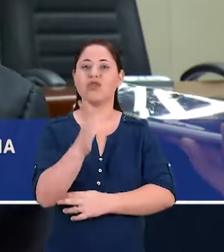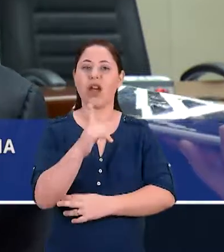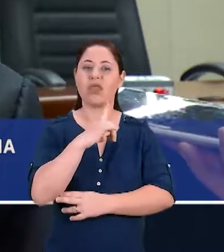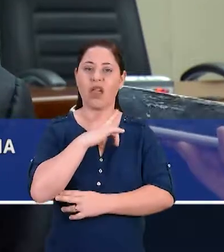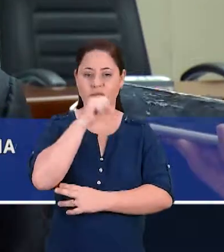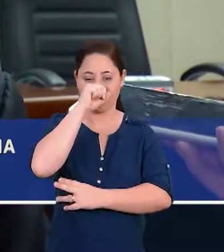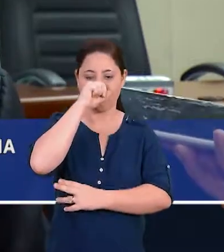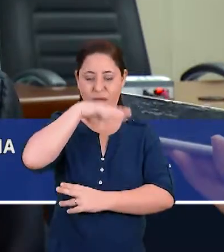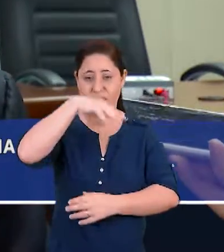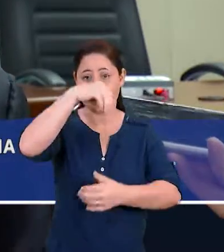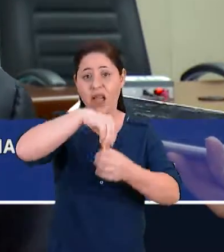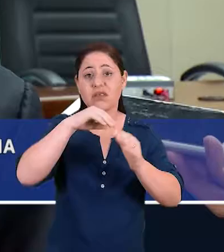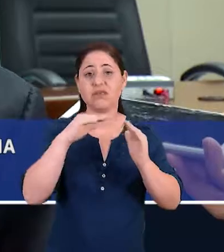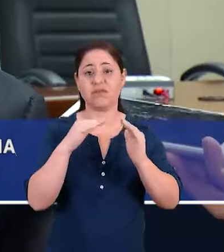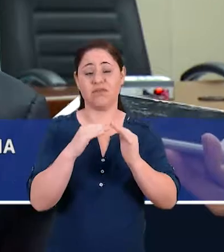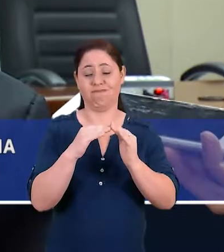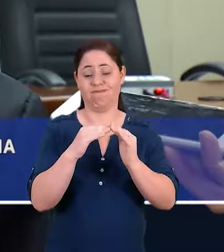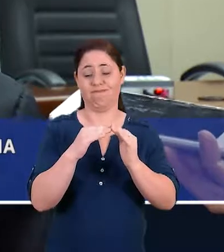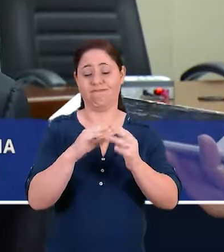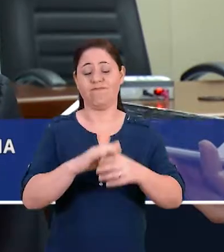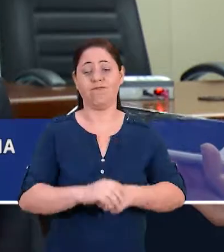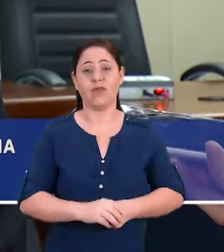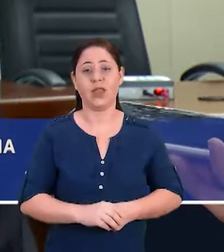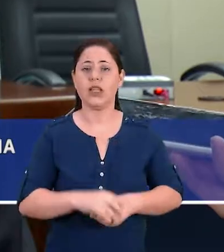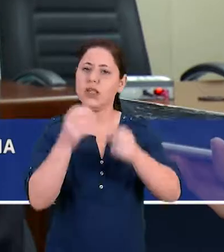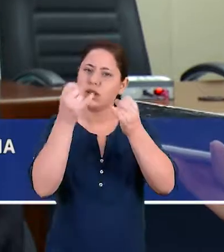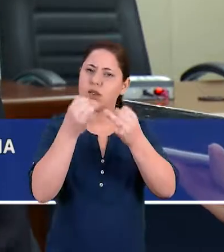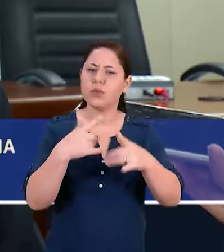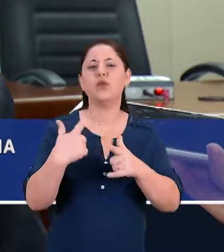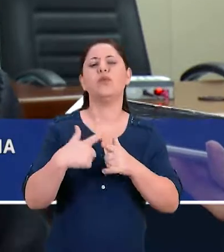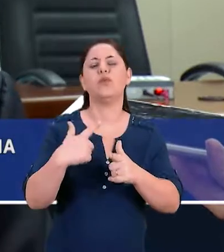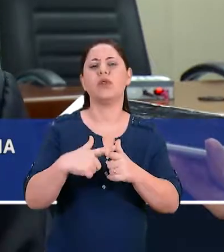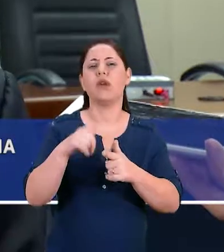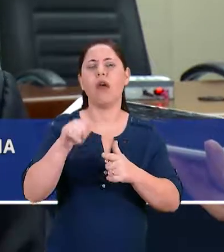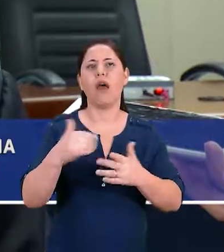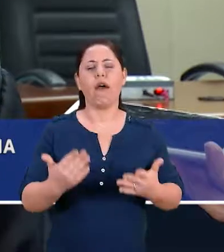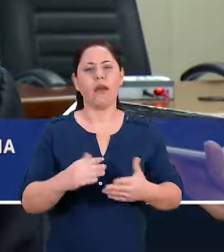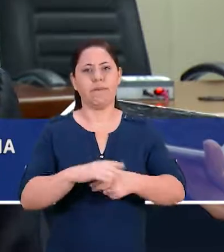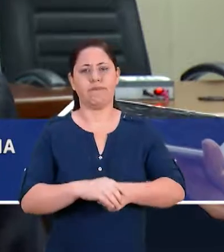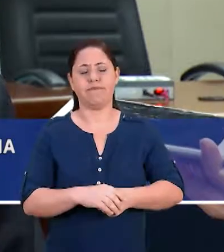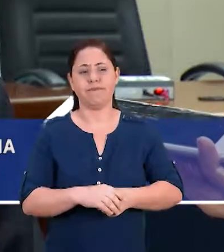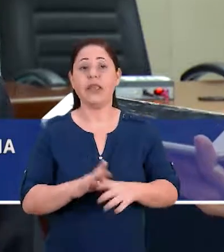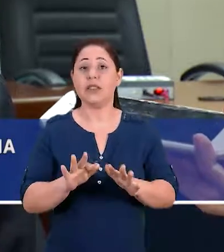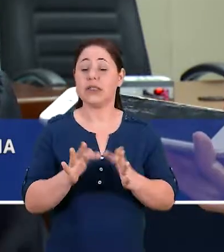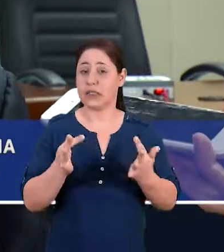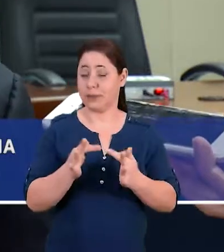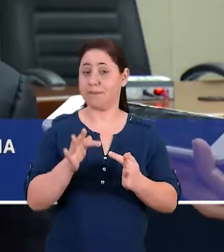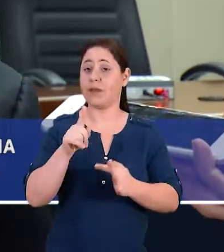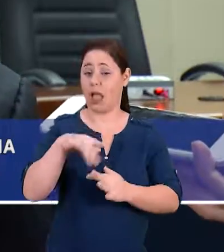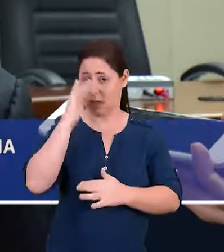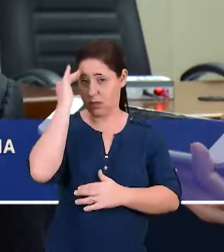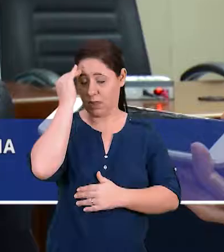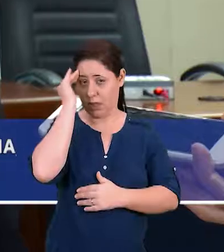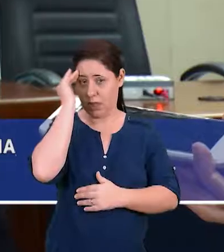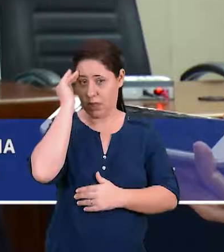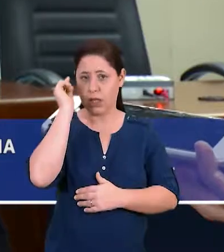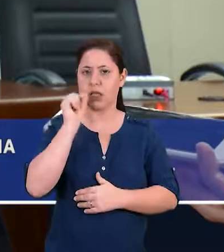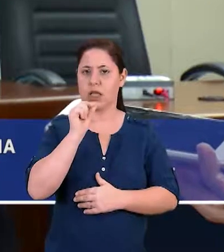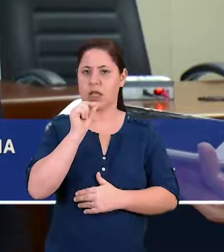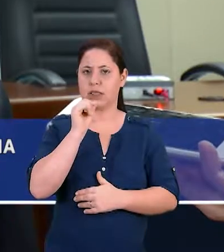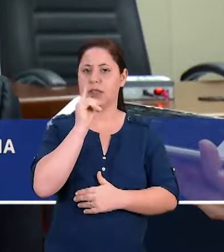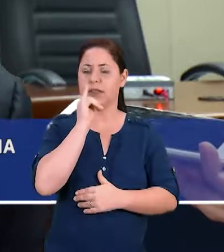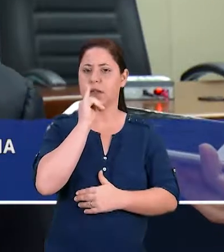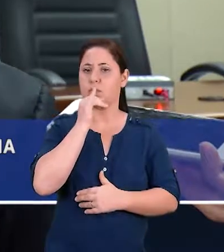para mulheres que forem vítimas de violência doméstica, Maritê. E aqui te explico o seguinte, é simples você